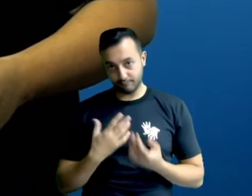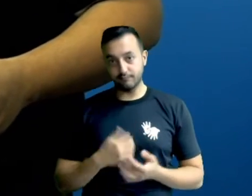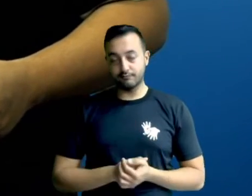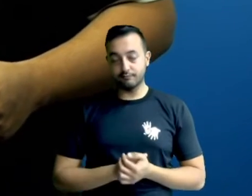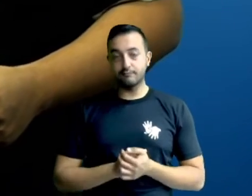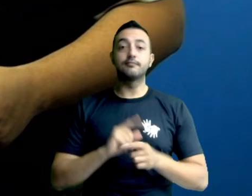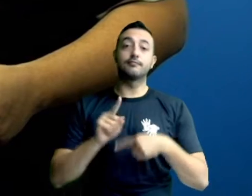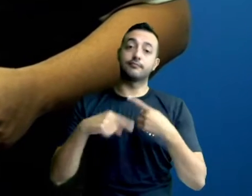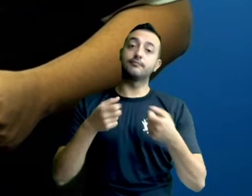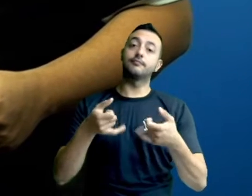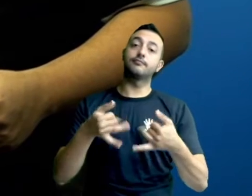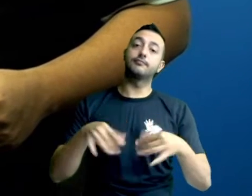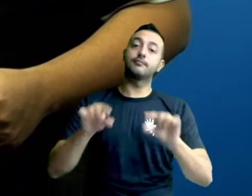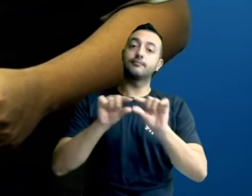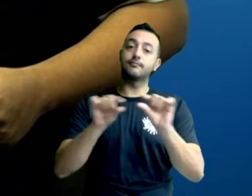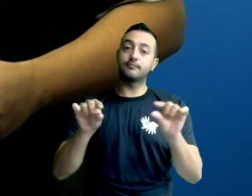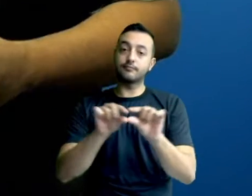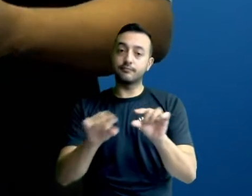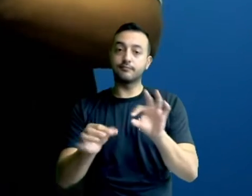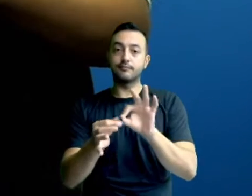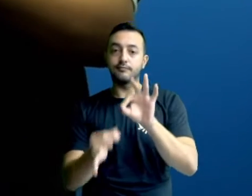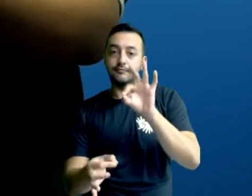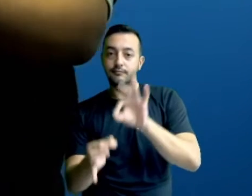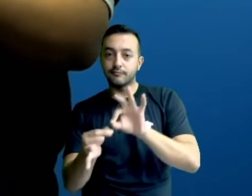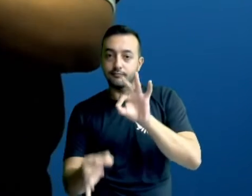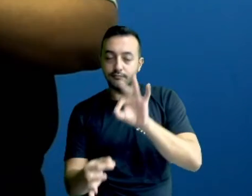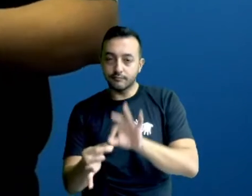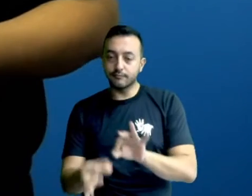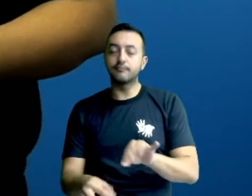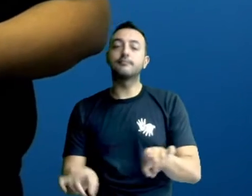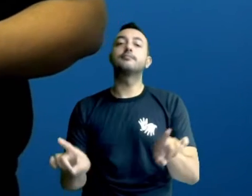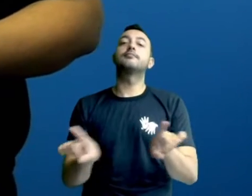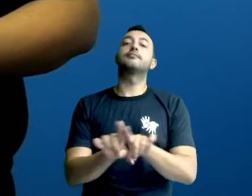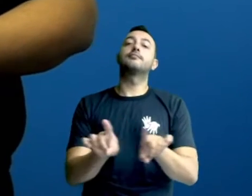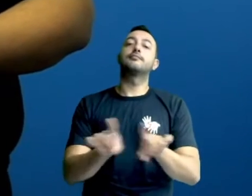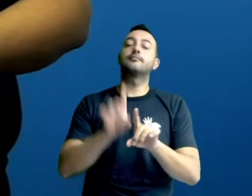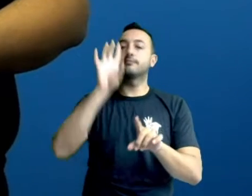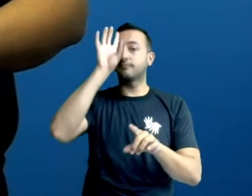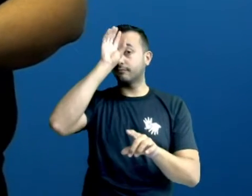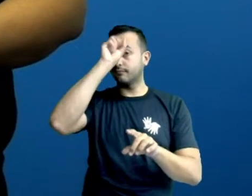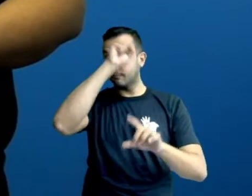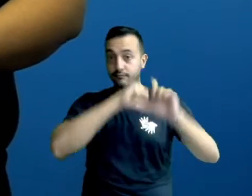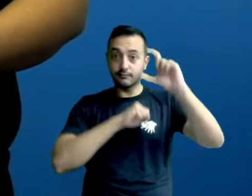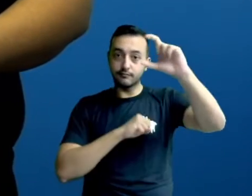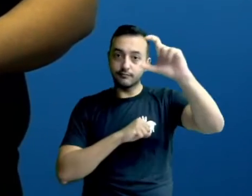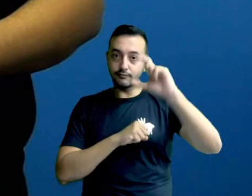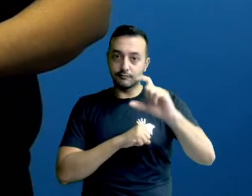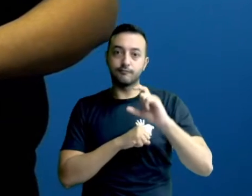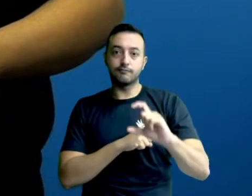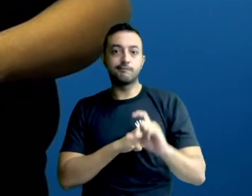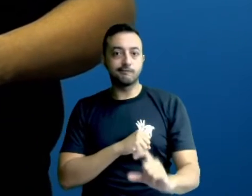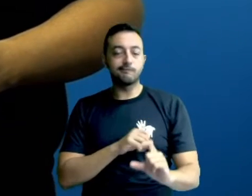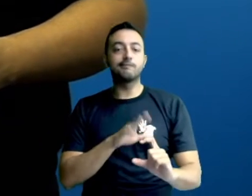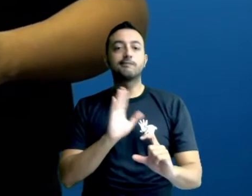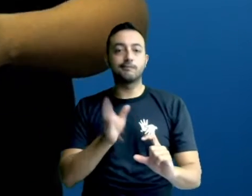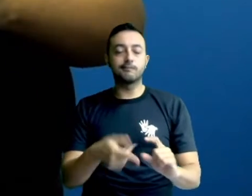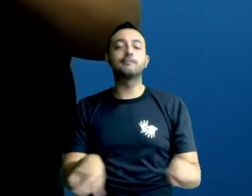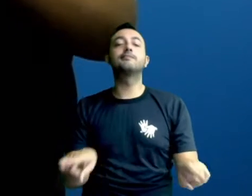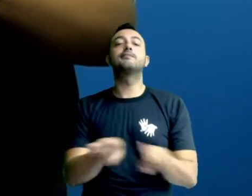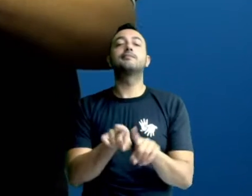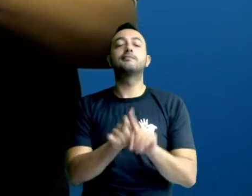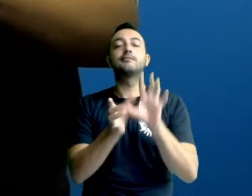entendemos o que é verso e métrica, compreendemos o que é estrofe, partimos para a rima